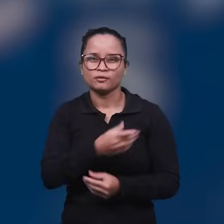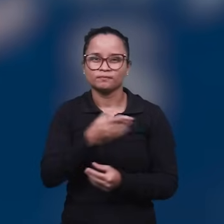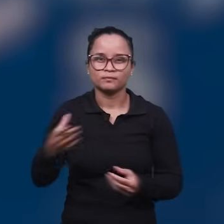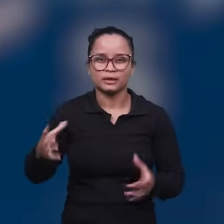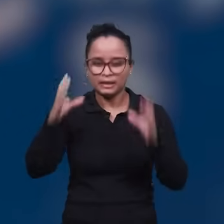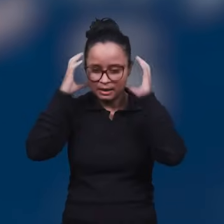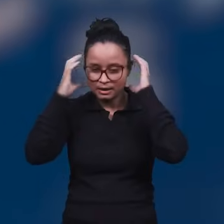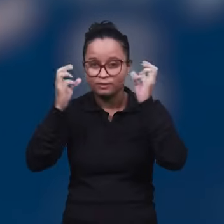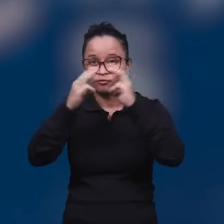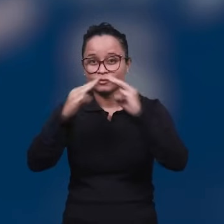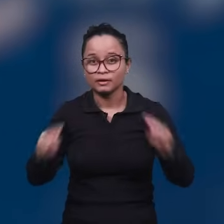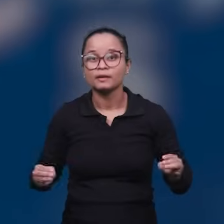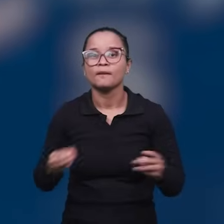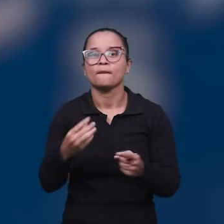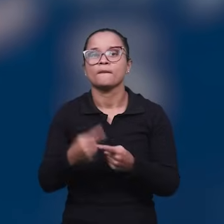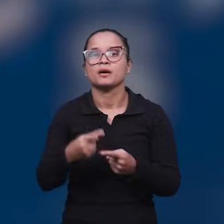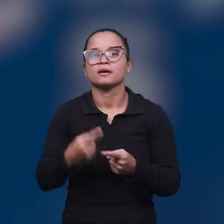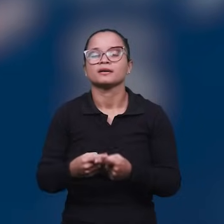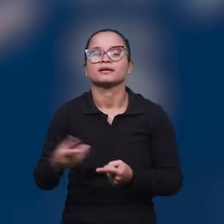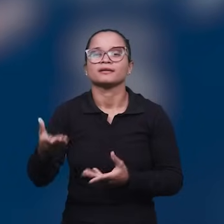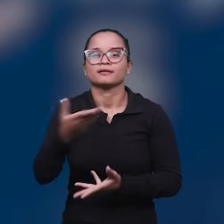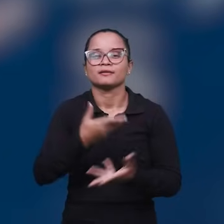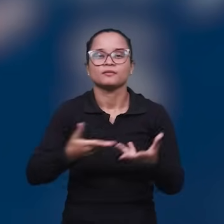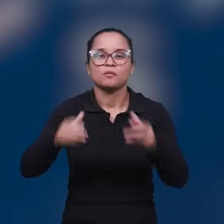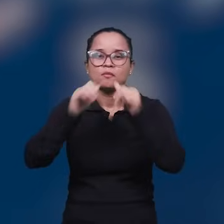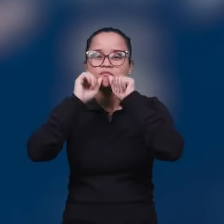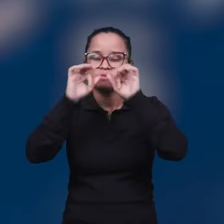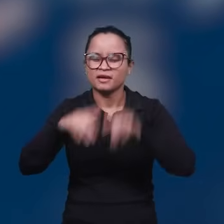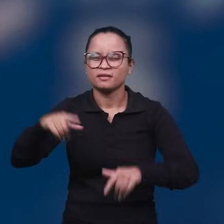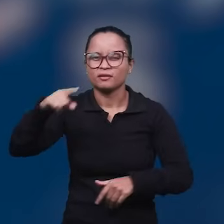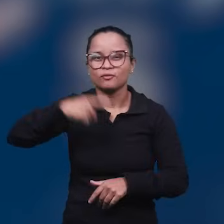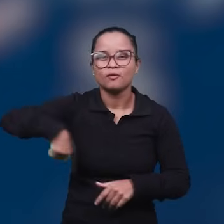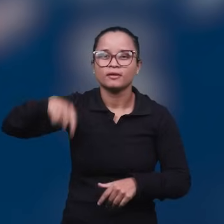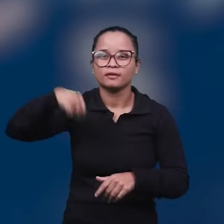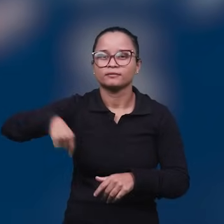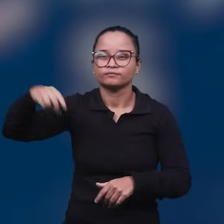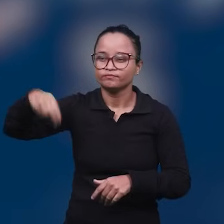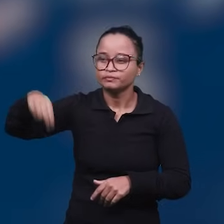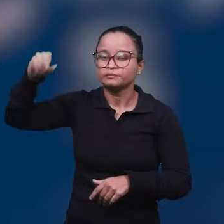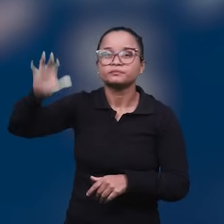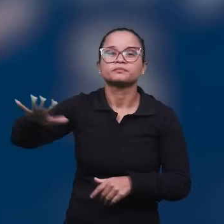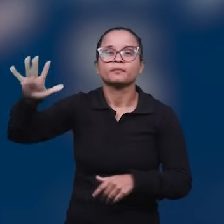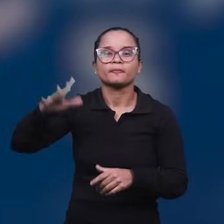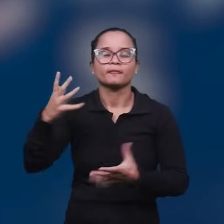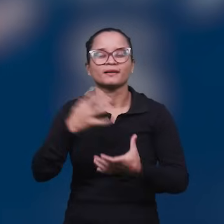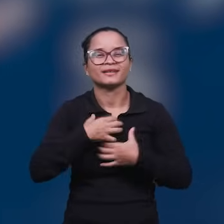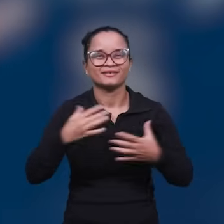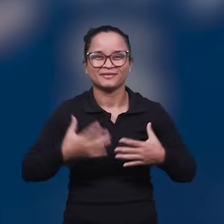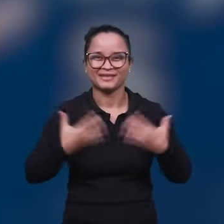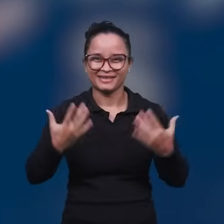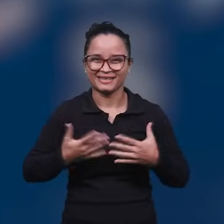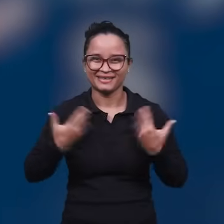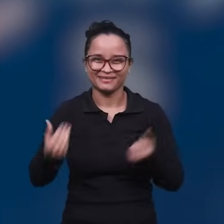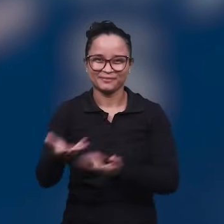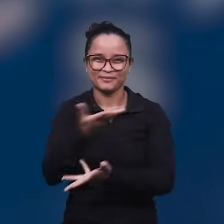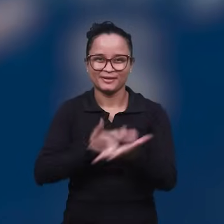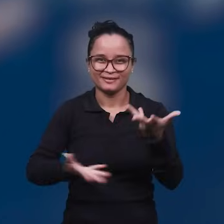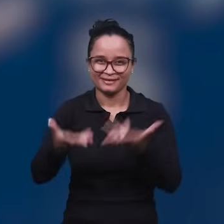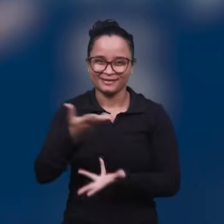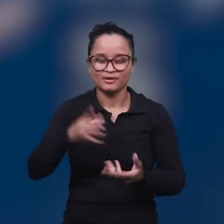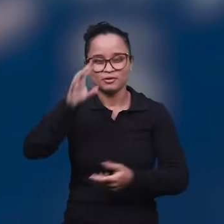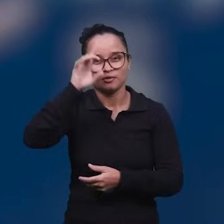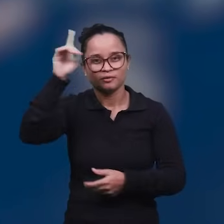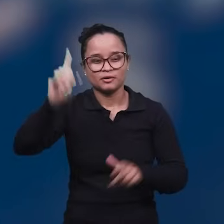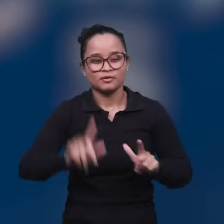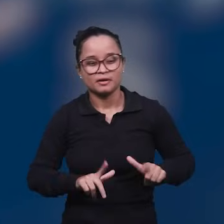Rádio Manaim, por esse espaço que tem sido facultado a todos nós aqui do Nordeste, no qual muito nos alegramos por podermos